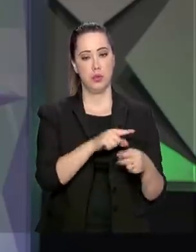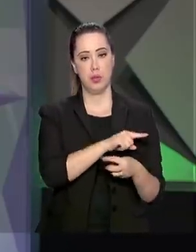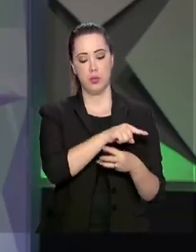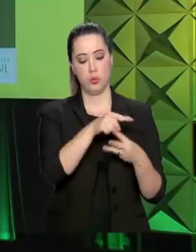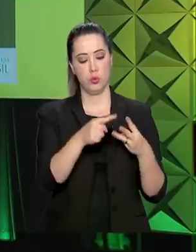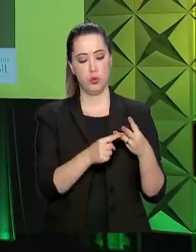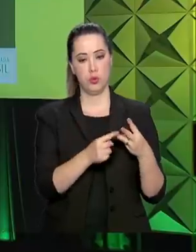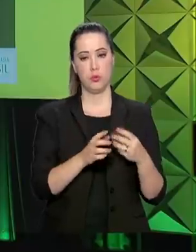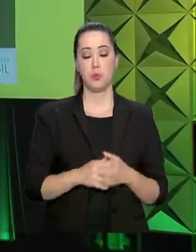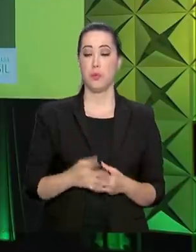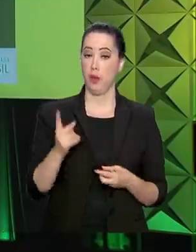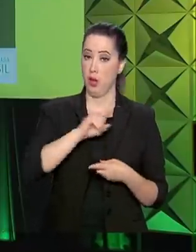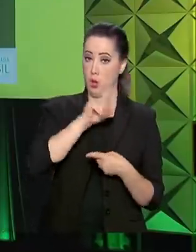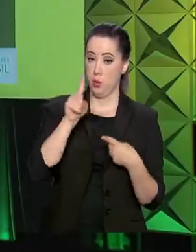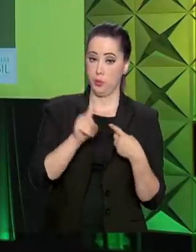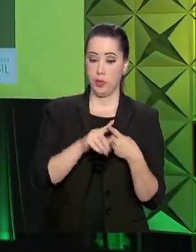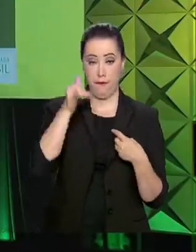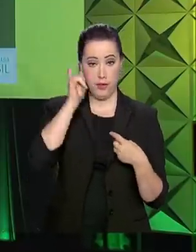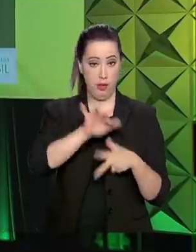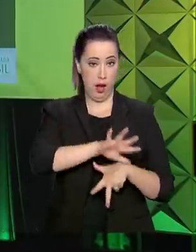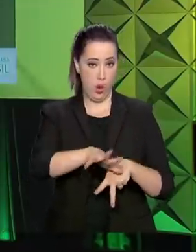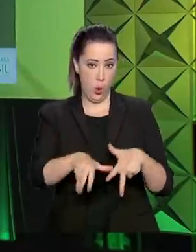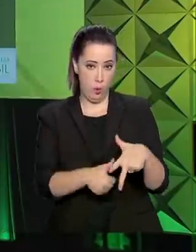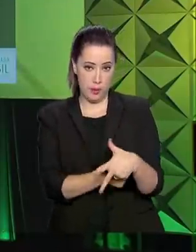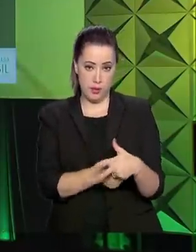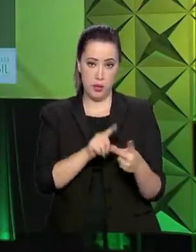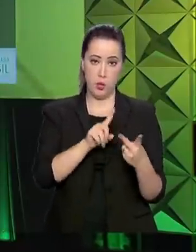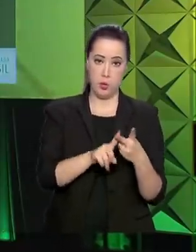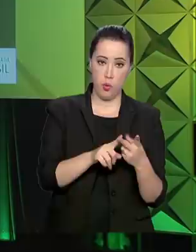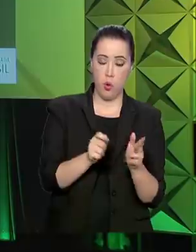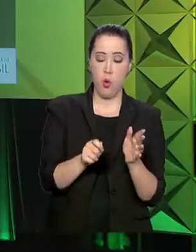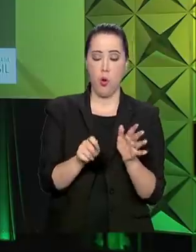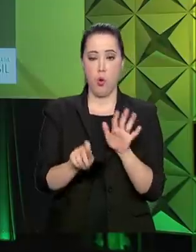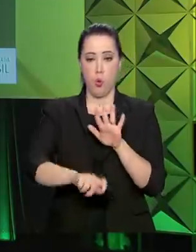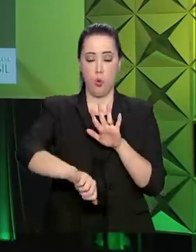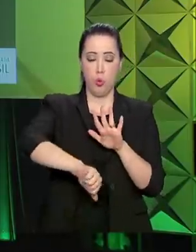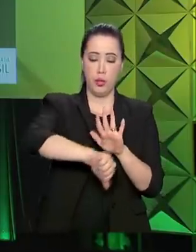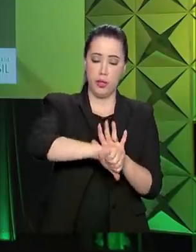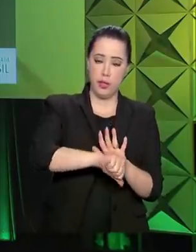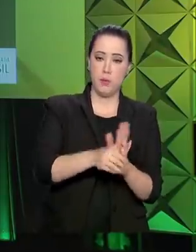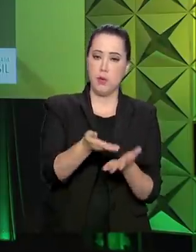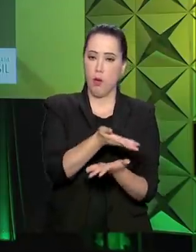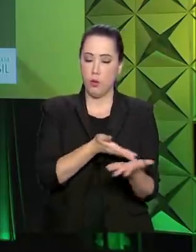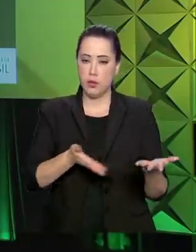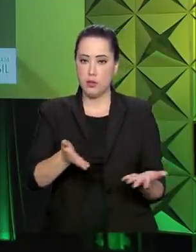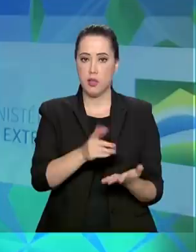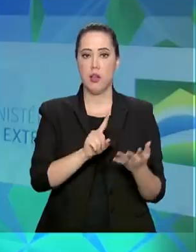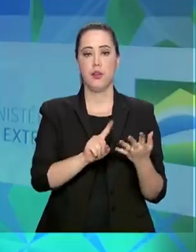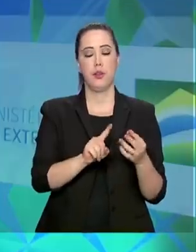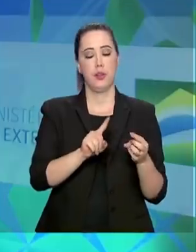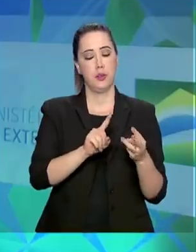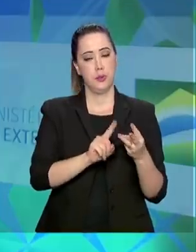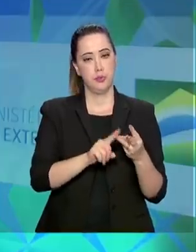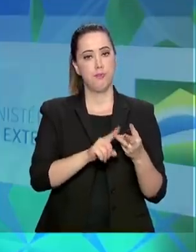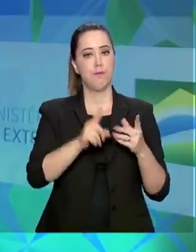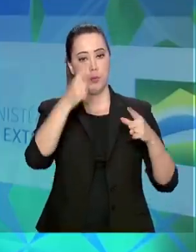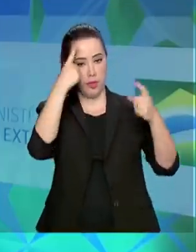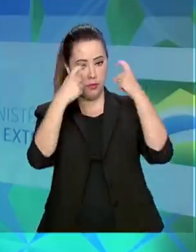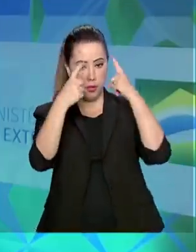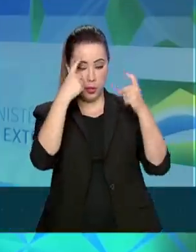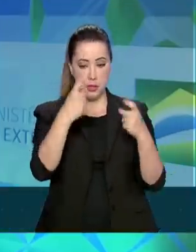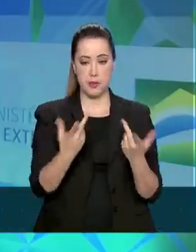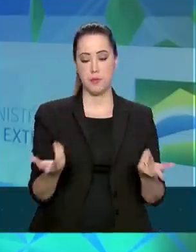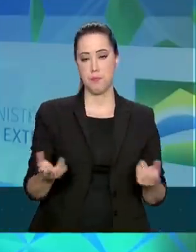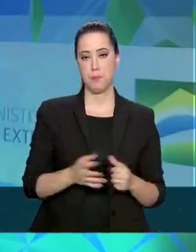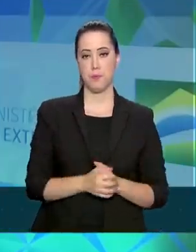pilares, combate à corrupção, ao crime organizado e à criminalidade violenta. O ministro destacou